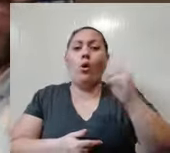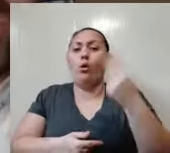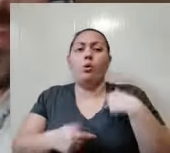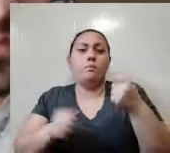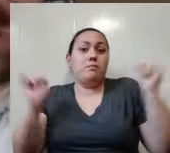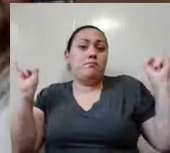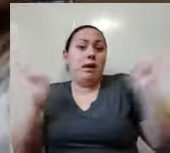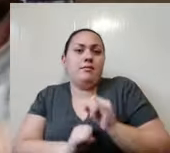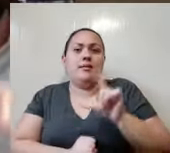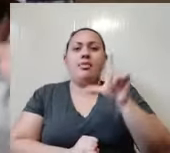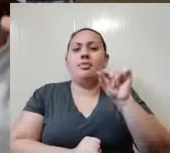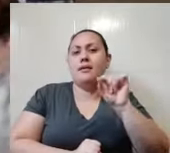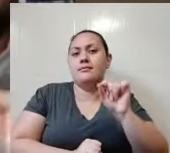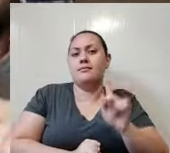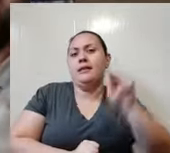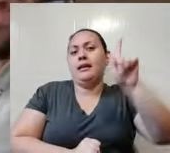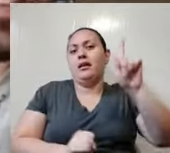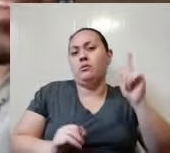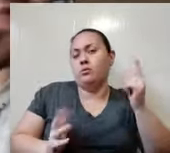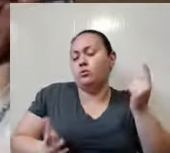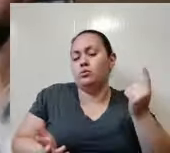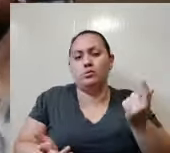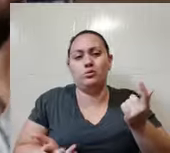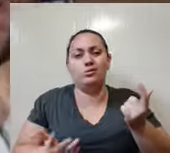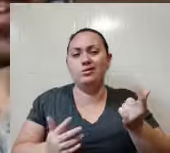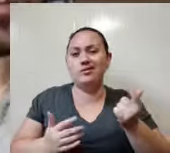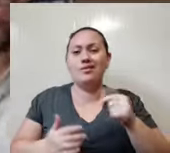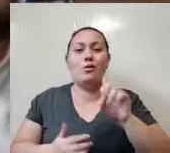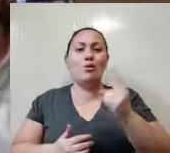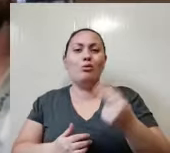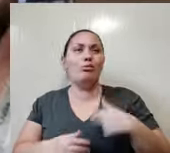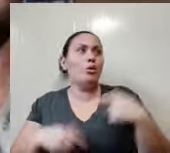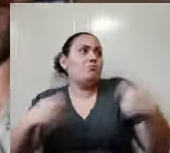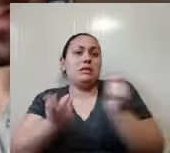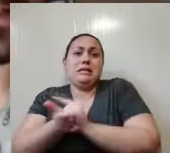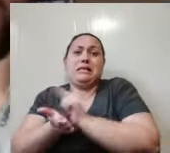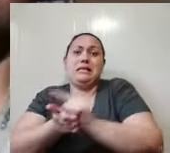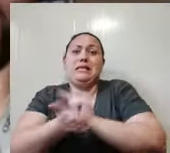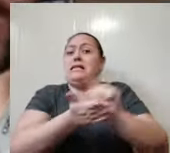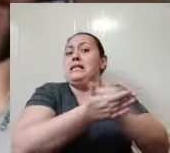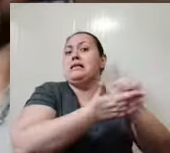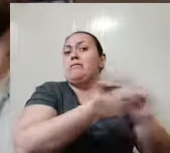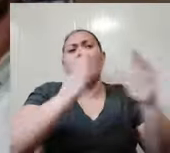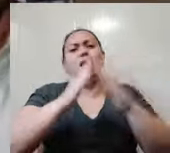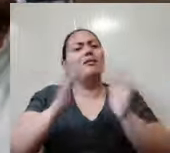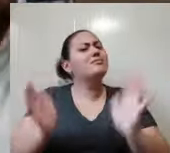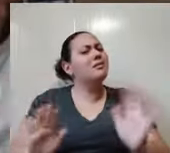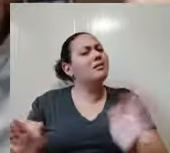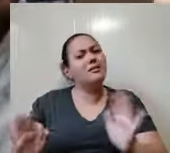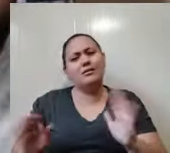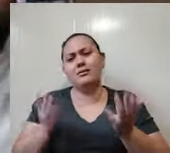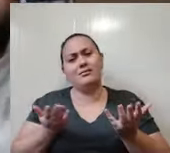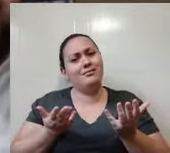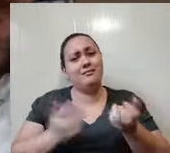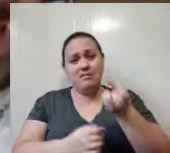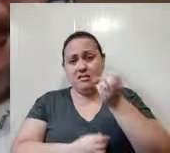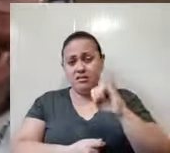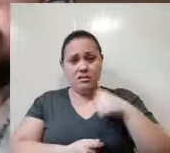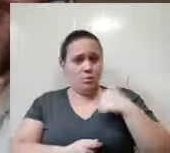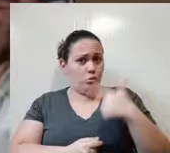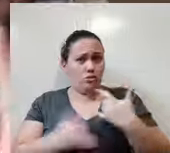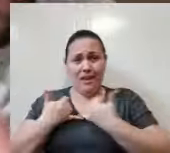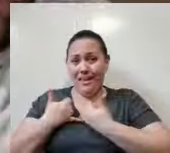na bolsa, que a gente tem que emagrecer aqueles 10 quilos que a gente precisa para estar dando conta, que a gente precisa limpar